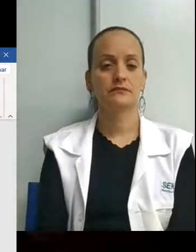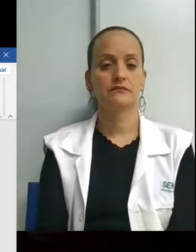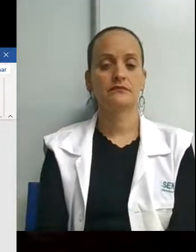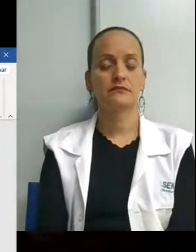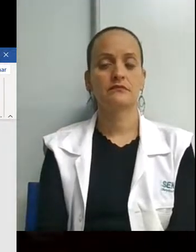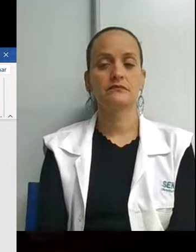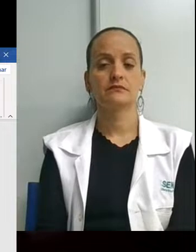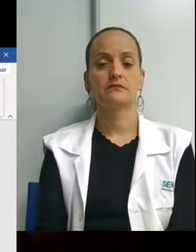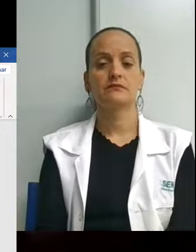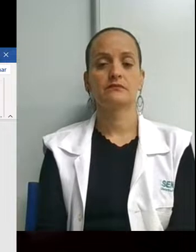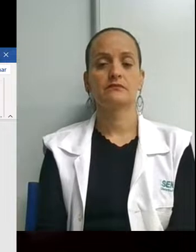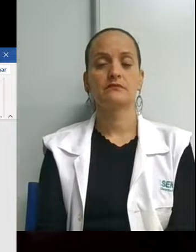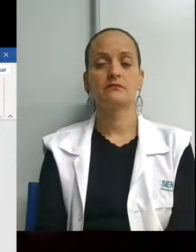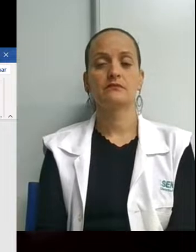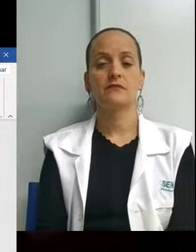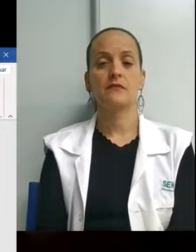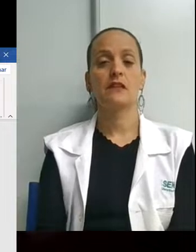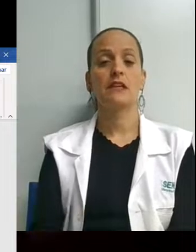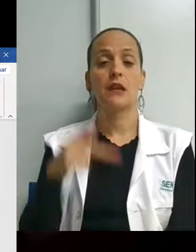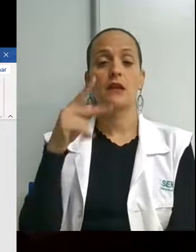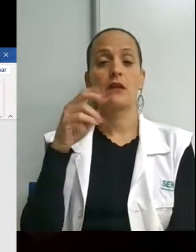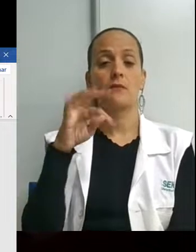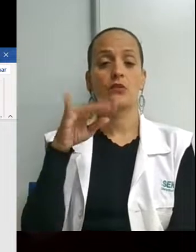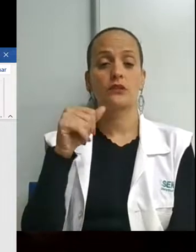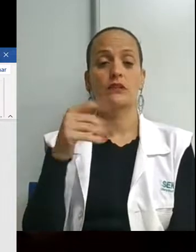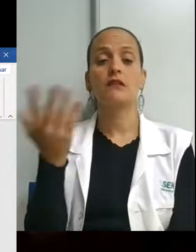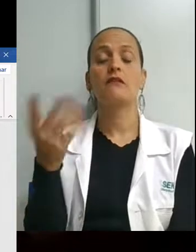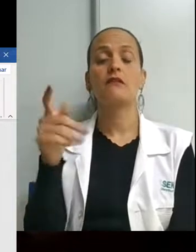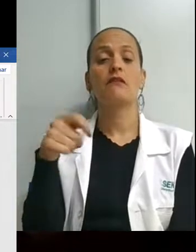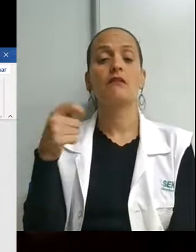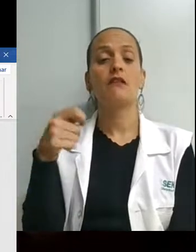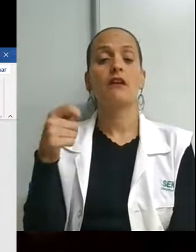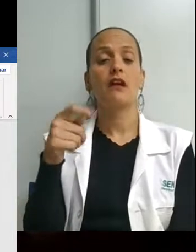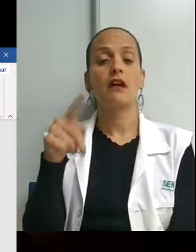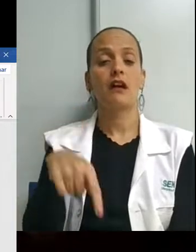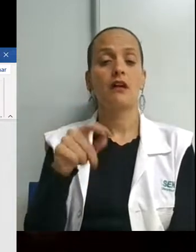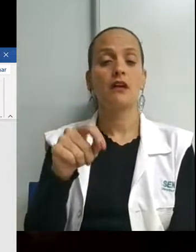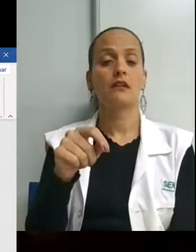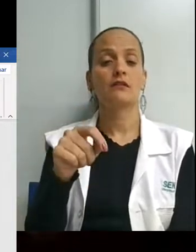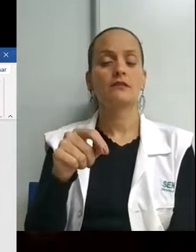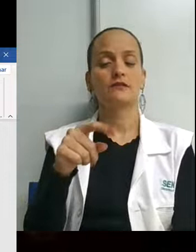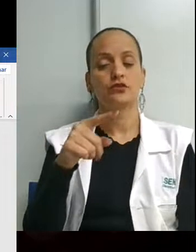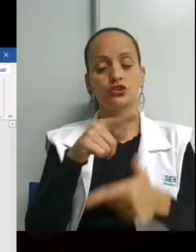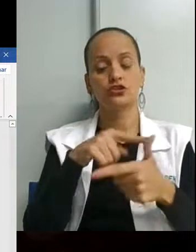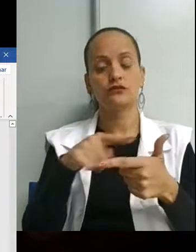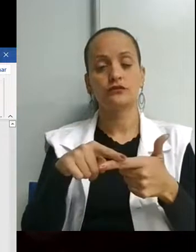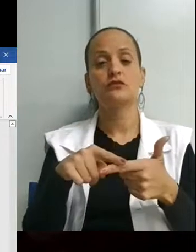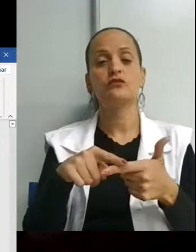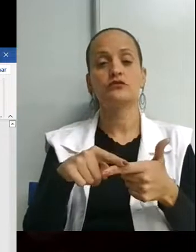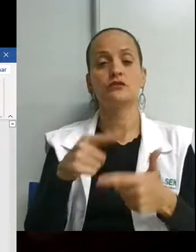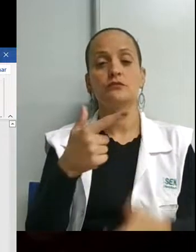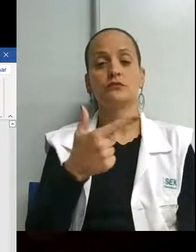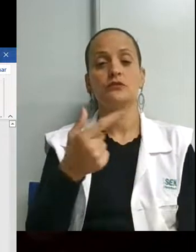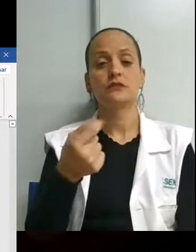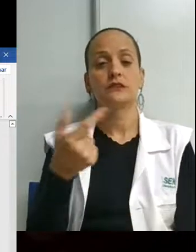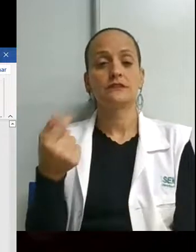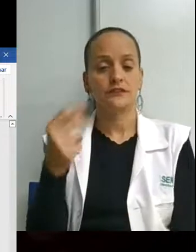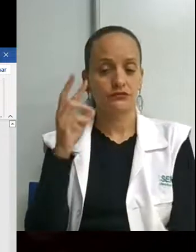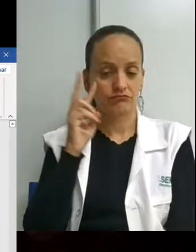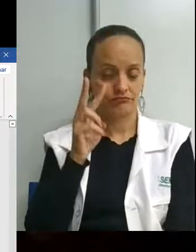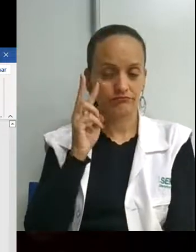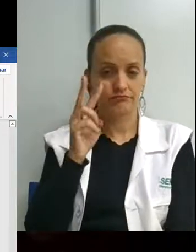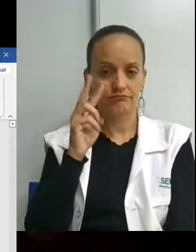Então, a potência aqui vai ser quem? 1.104 dividido por 220, que a bomba aqui, no nosso caso, do nosso